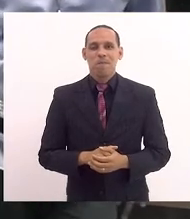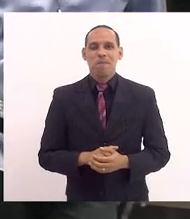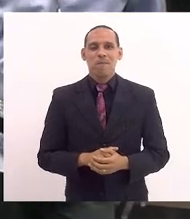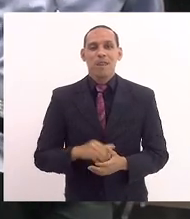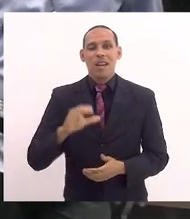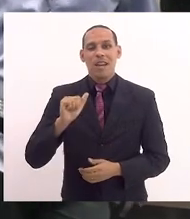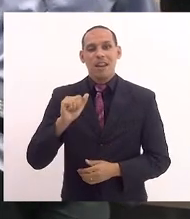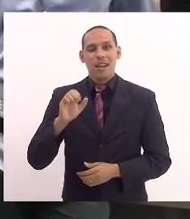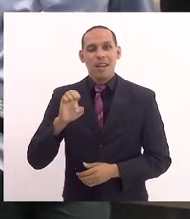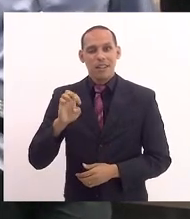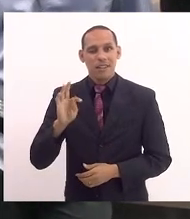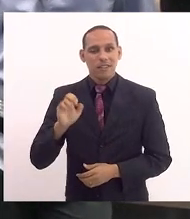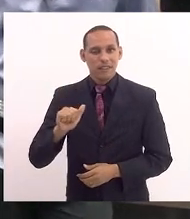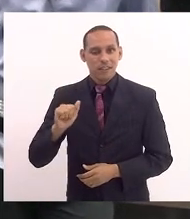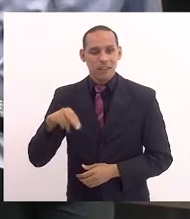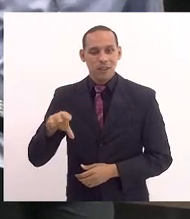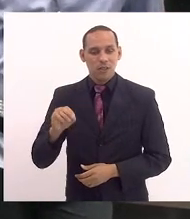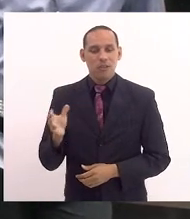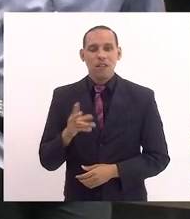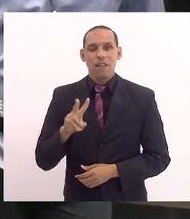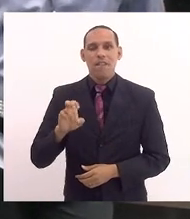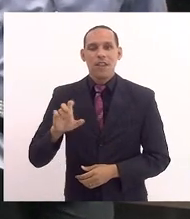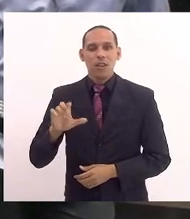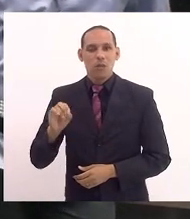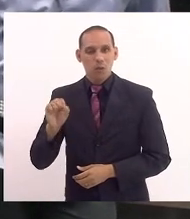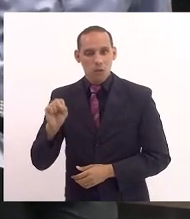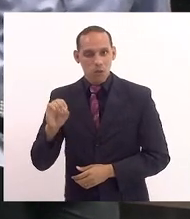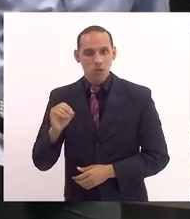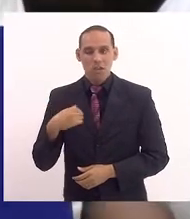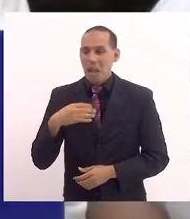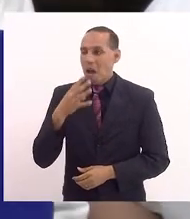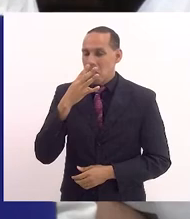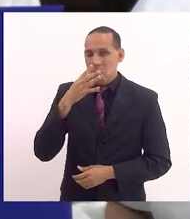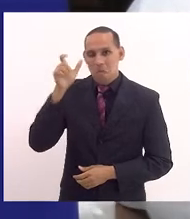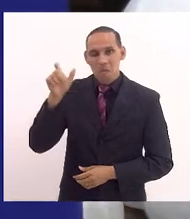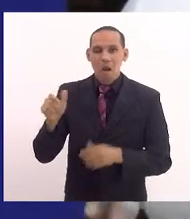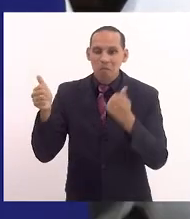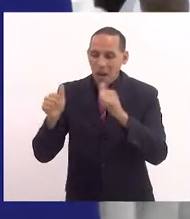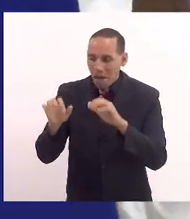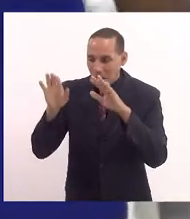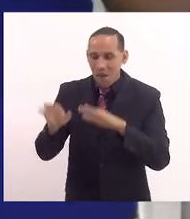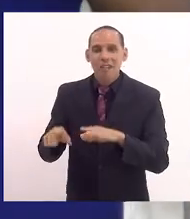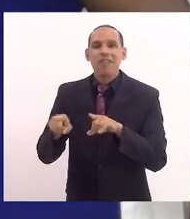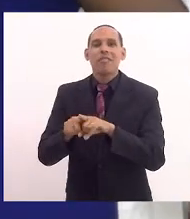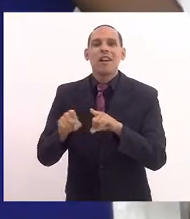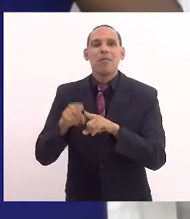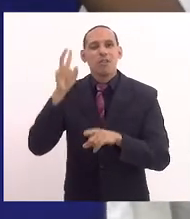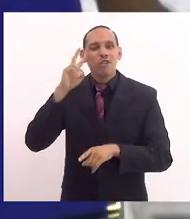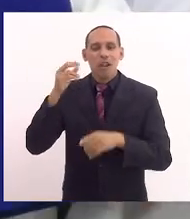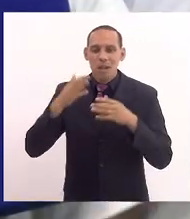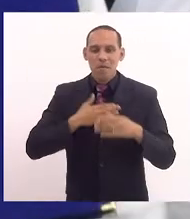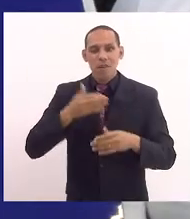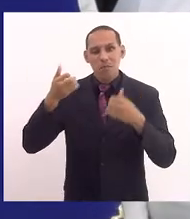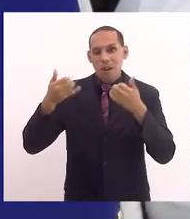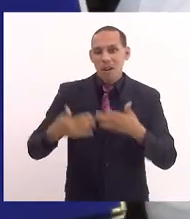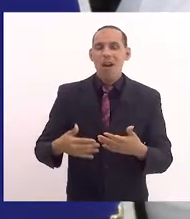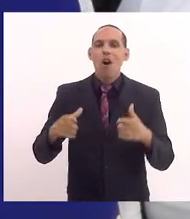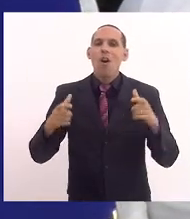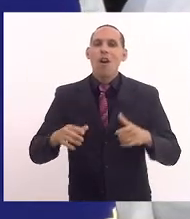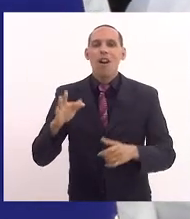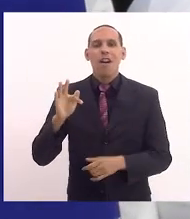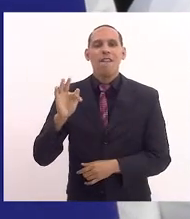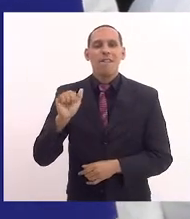Caetano Veloso, que brilhantemente, além de ser meu ídolo, brilhantemente narrou minha história. Foi ao ar aí no